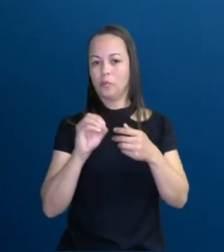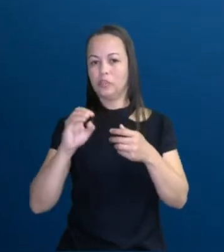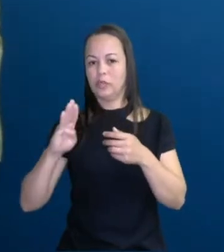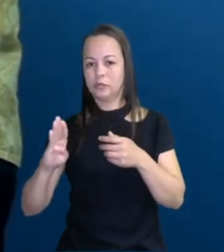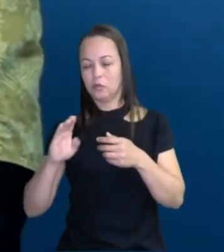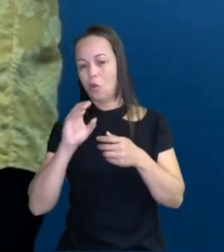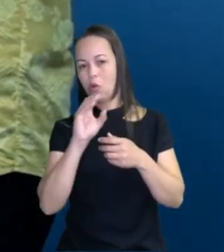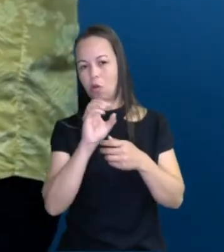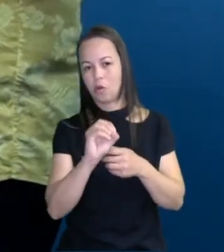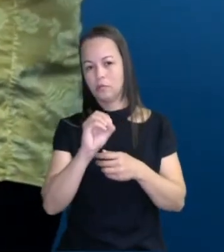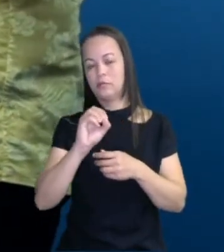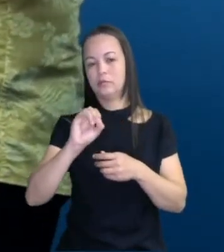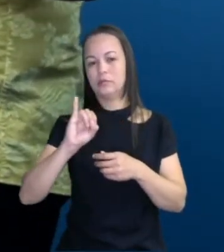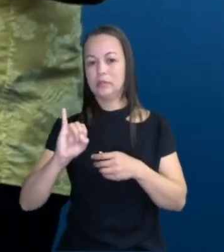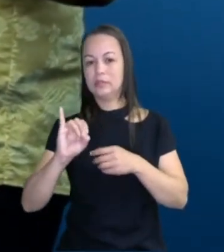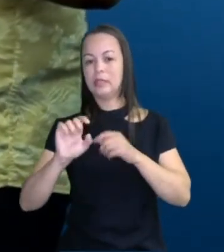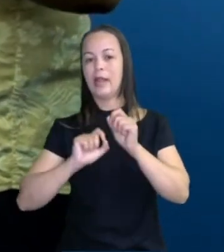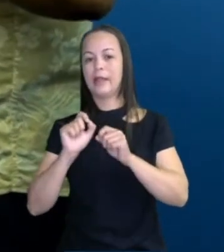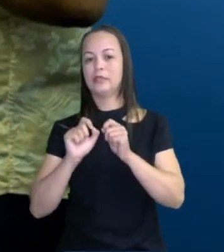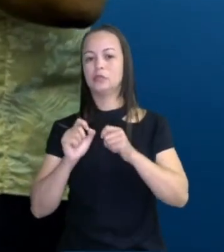preposição nos.